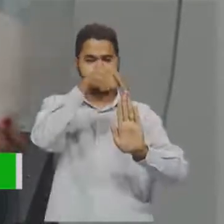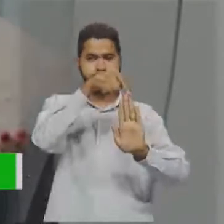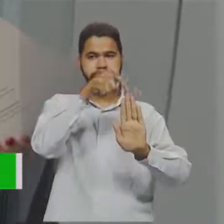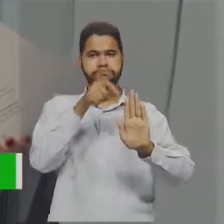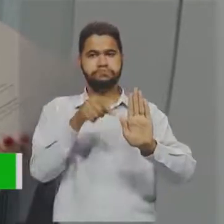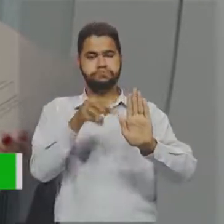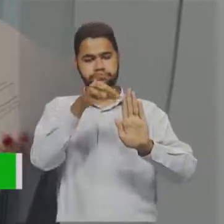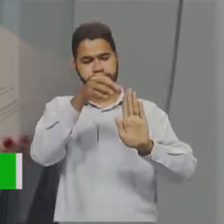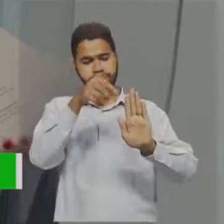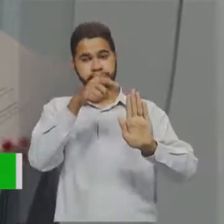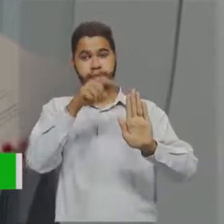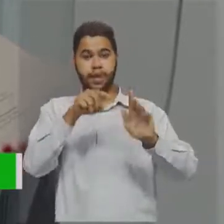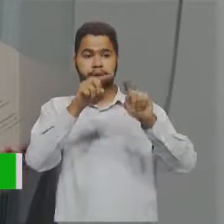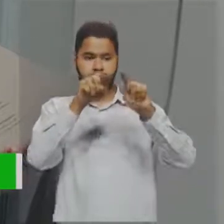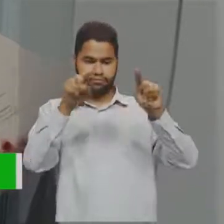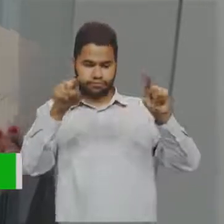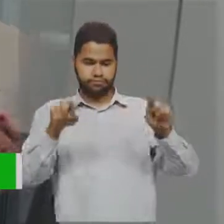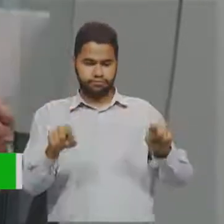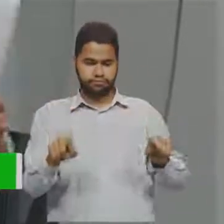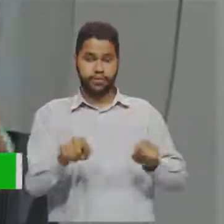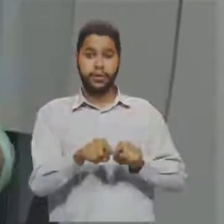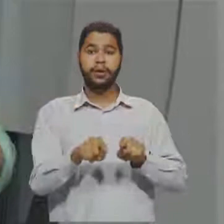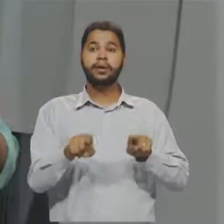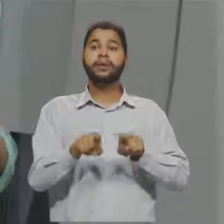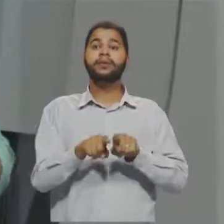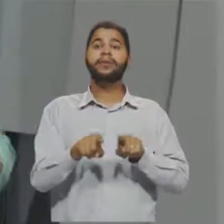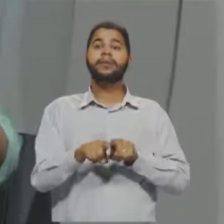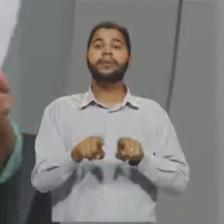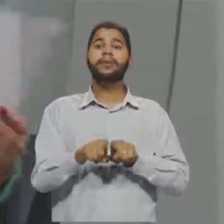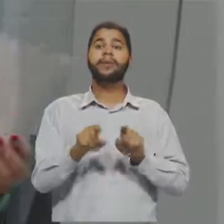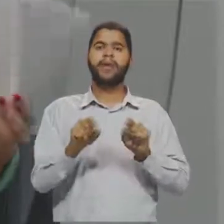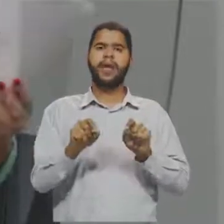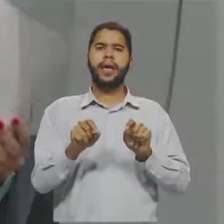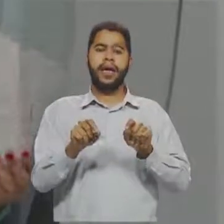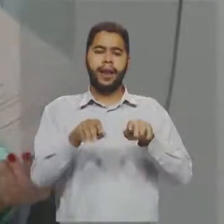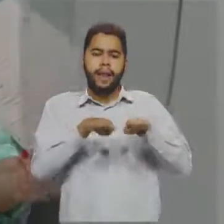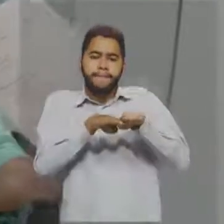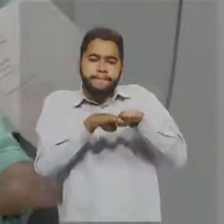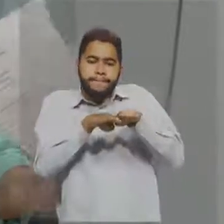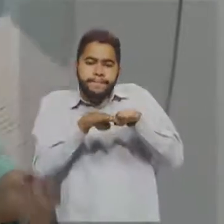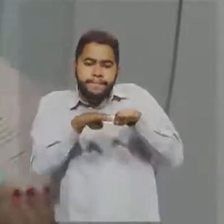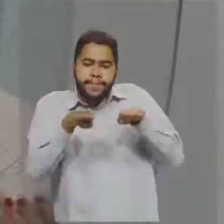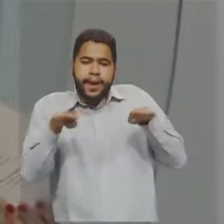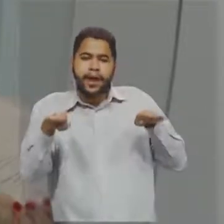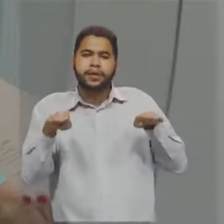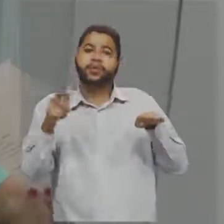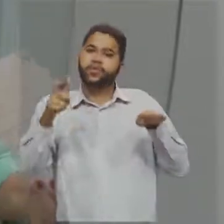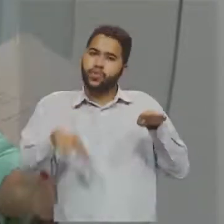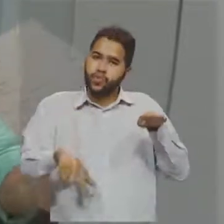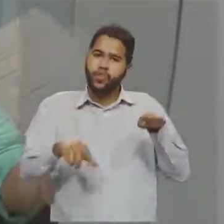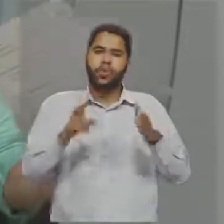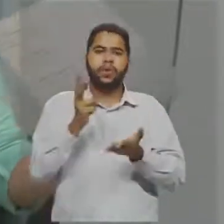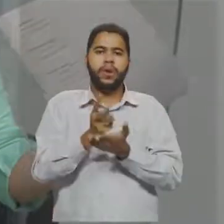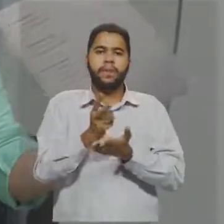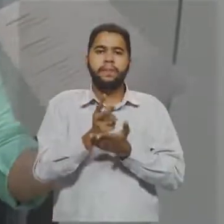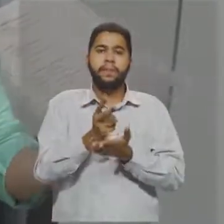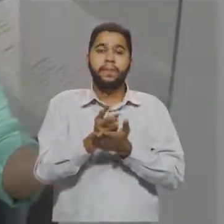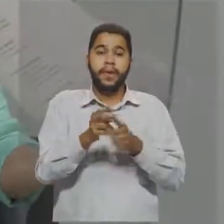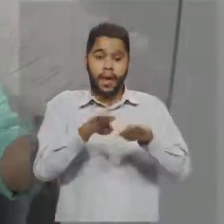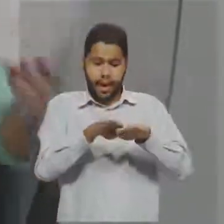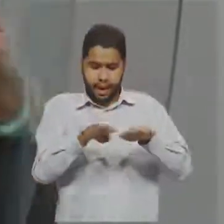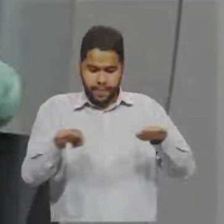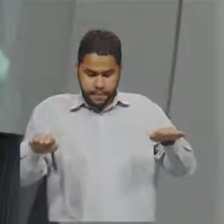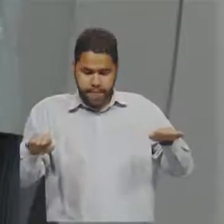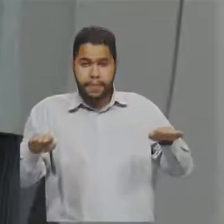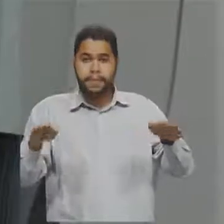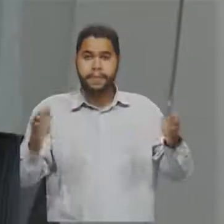uma figura geométrica também, só que ela é considerada plana. Por quê? Voltamos de novo, a mesa é considerado como um